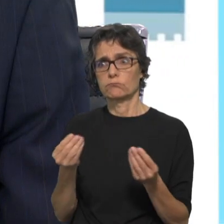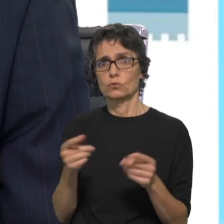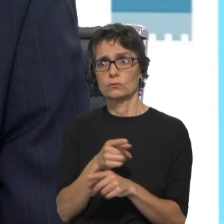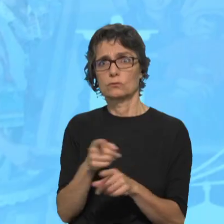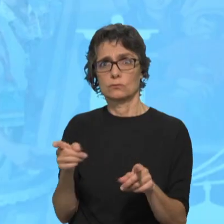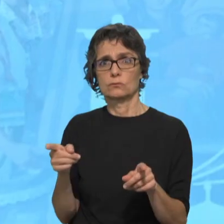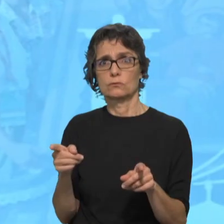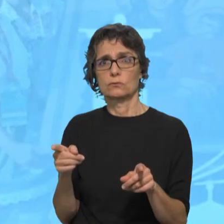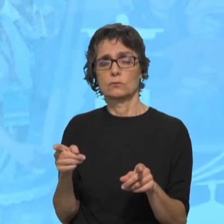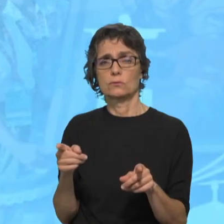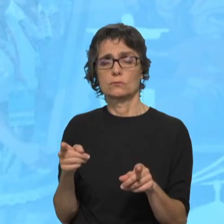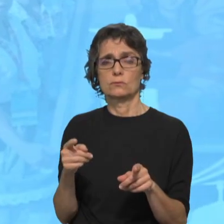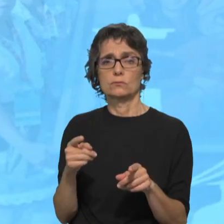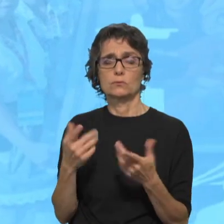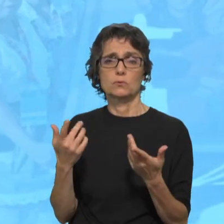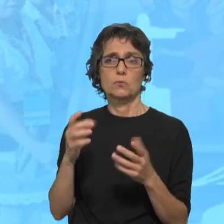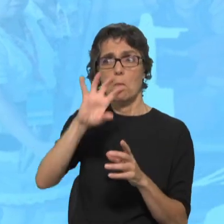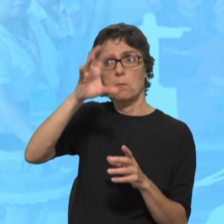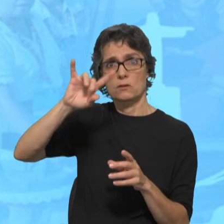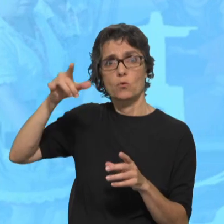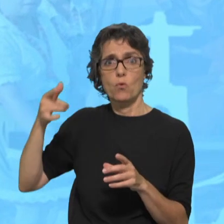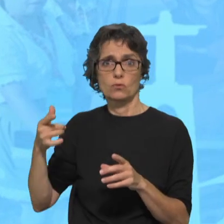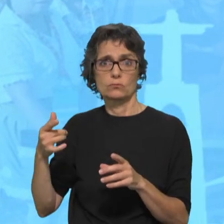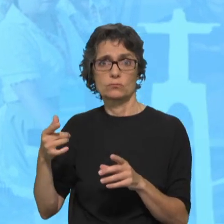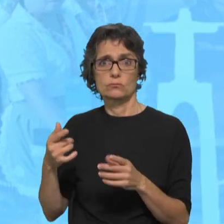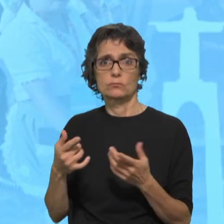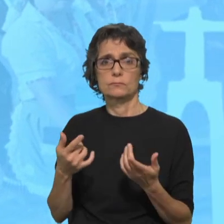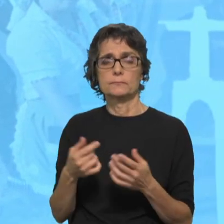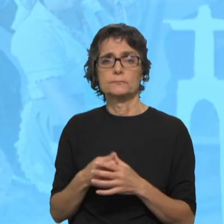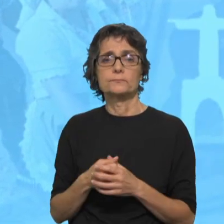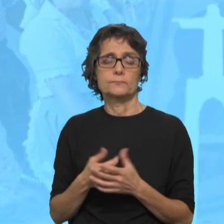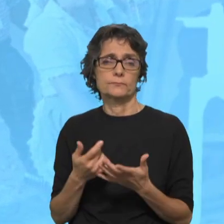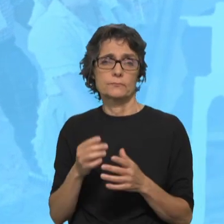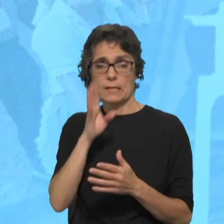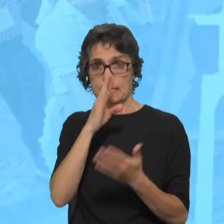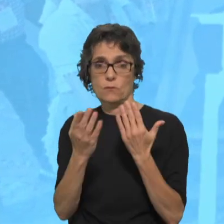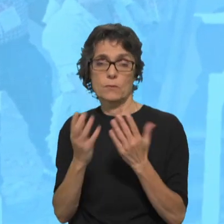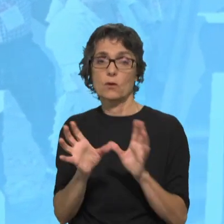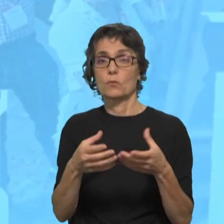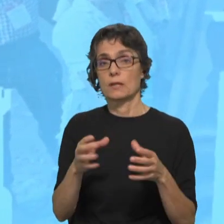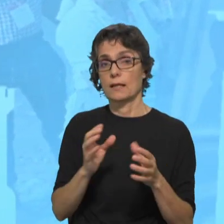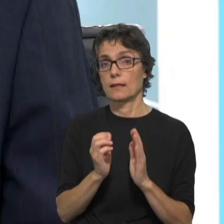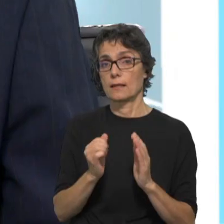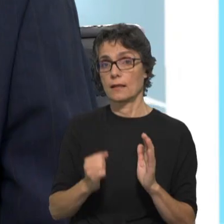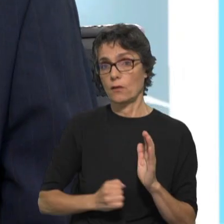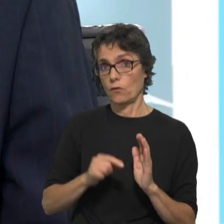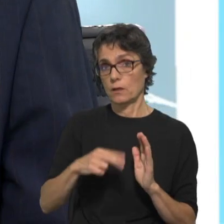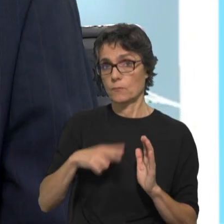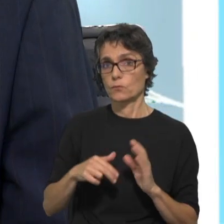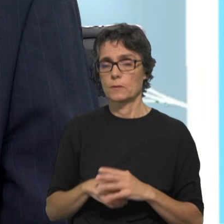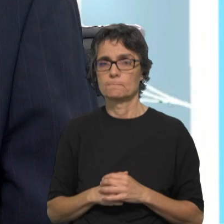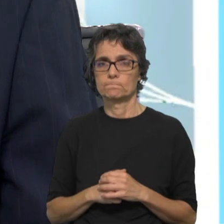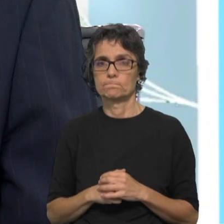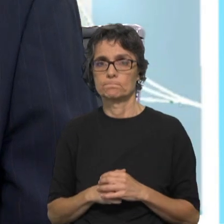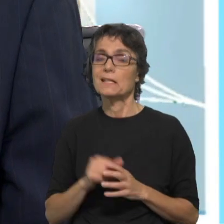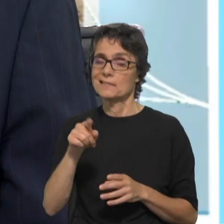com influências vindas de outros países do que propriamente as comunidades católicas cá de Portugal, não é? Esse é um aspecto interessante.